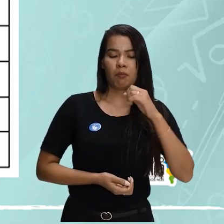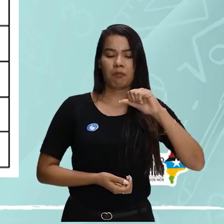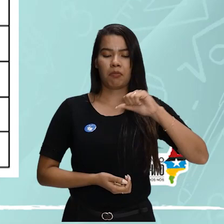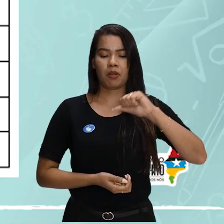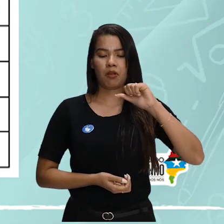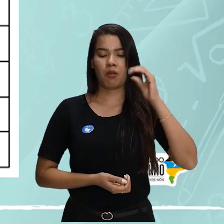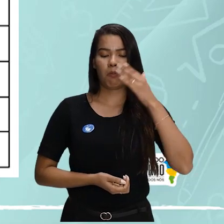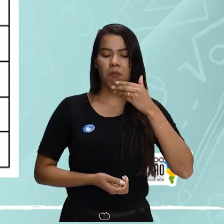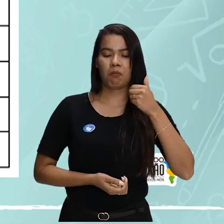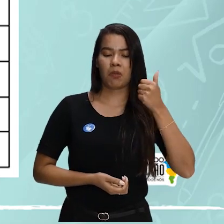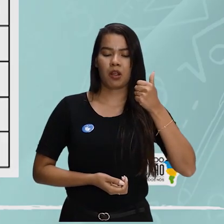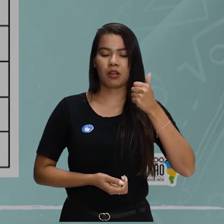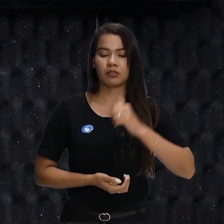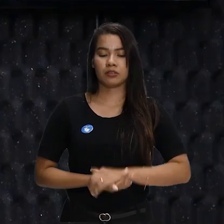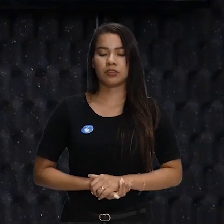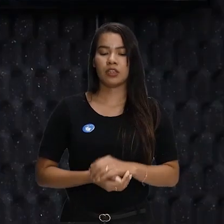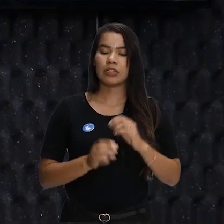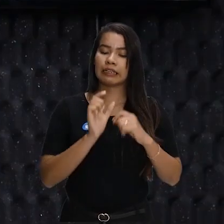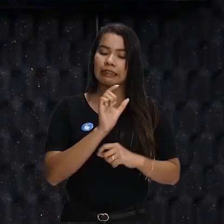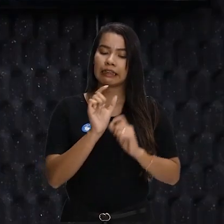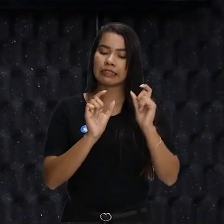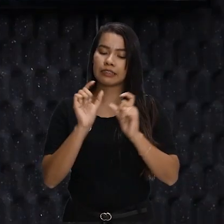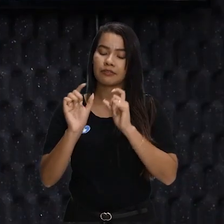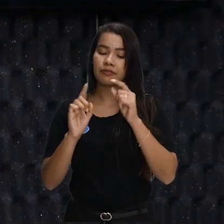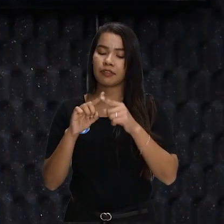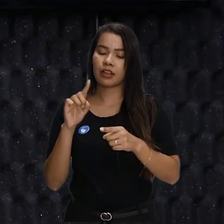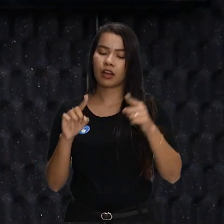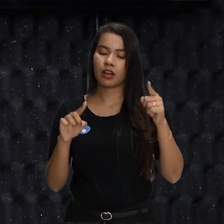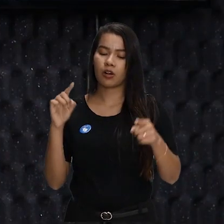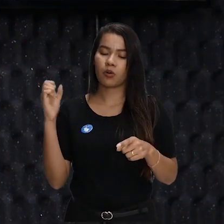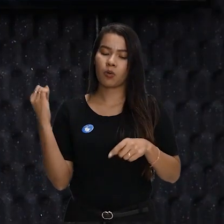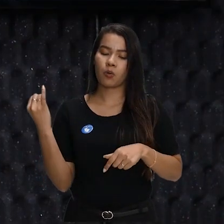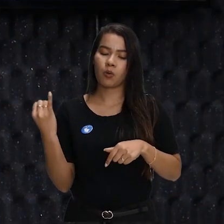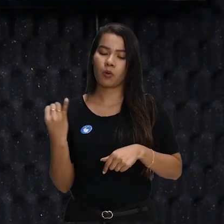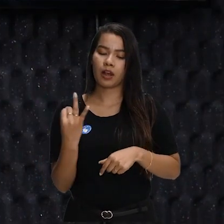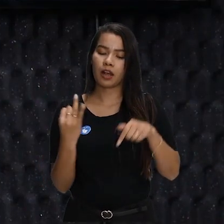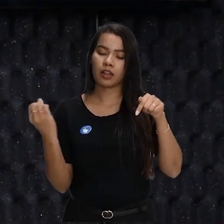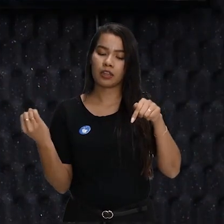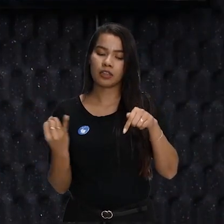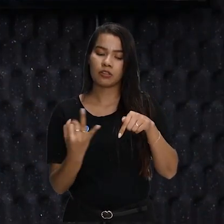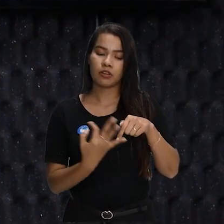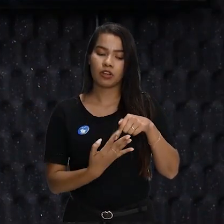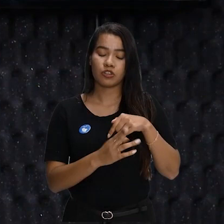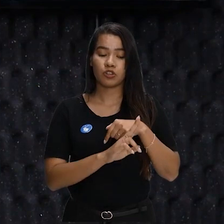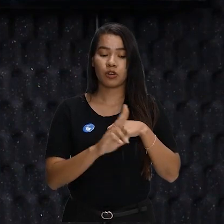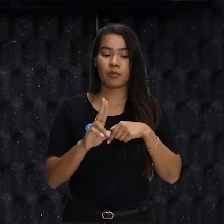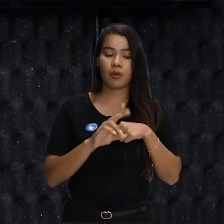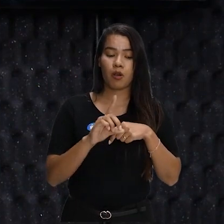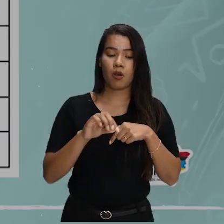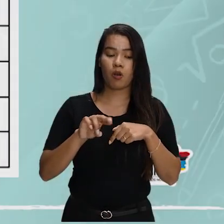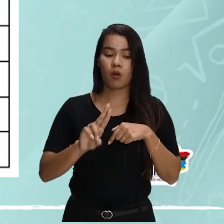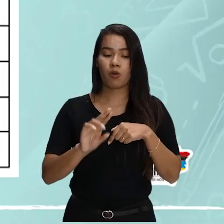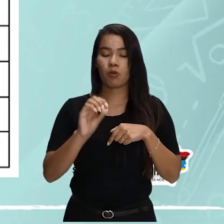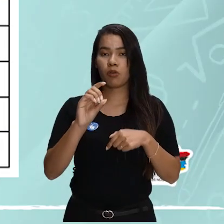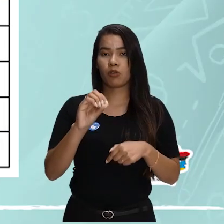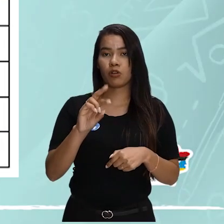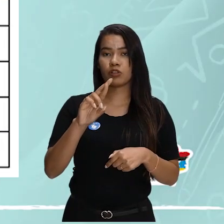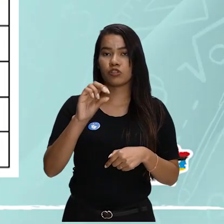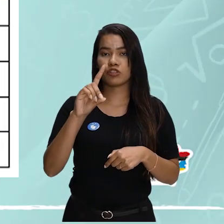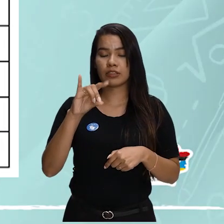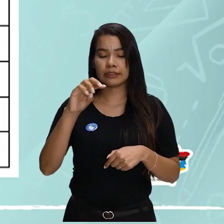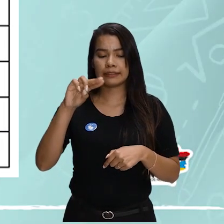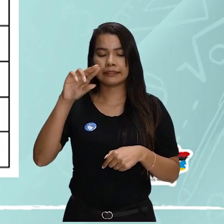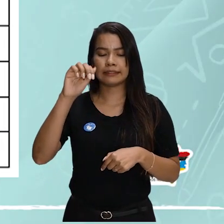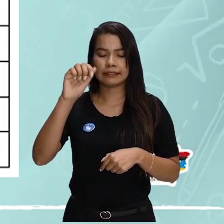discreta ou contínua. Pessoal, aqui ele deu informação através de uma tabela, né? A tabela é uma das formas que a estatística tem de organizar